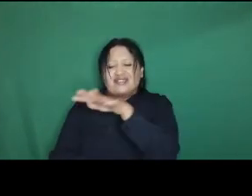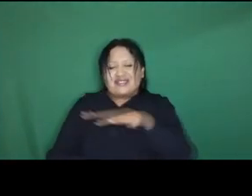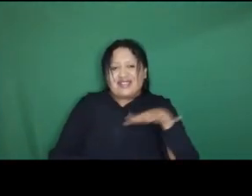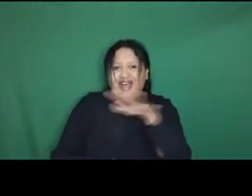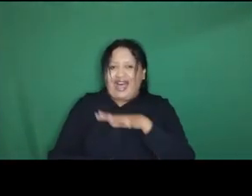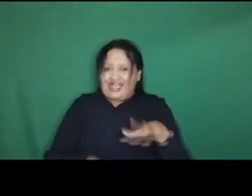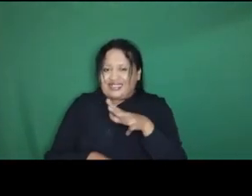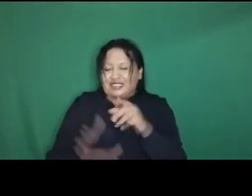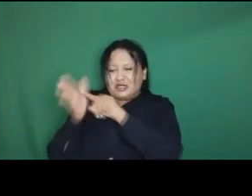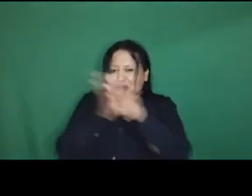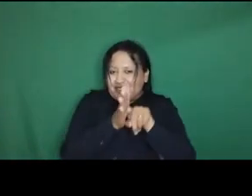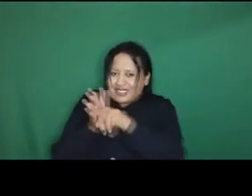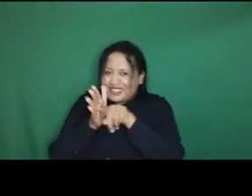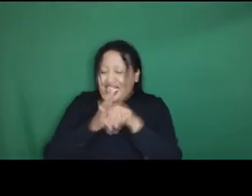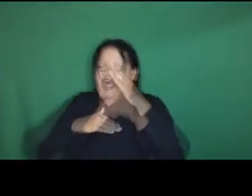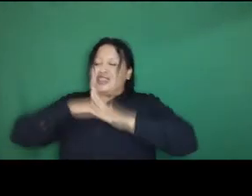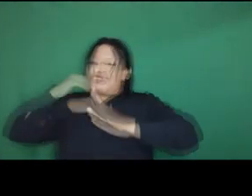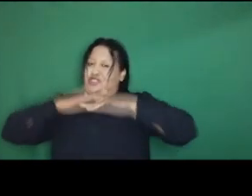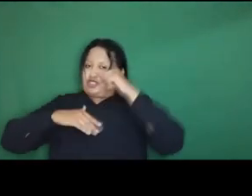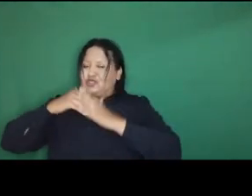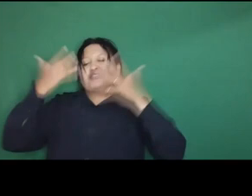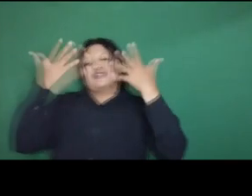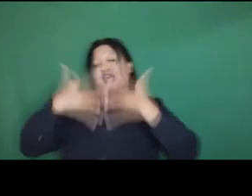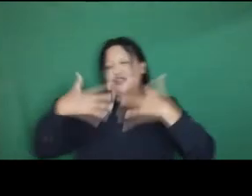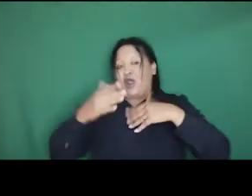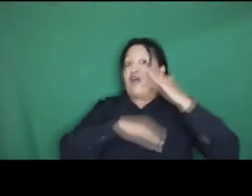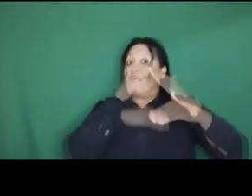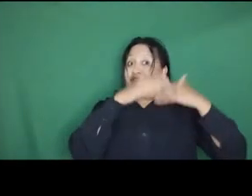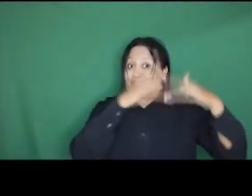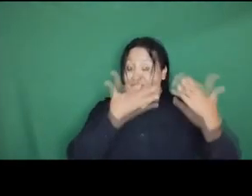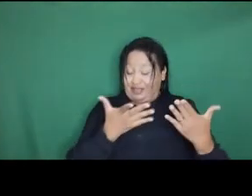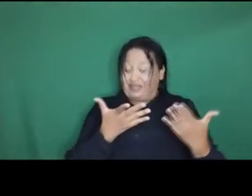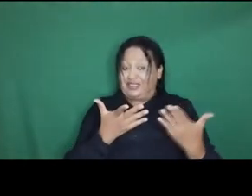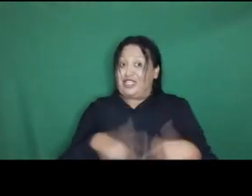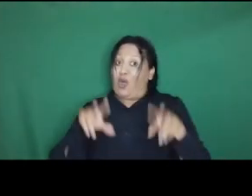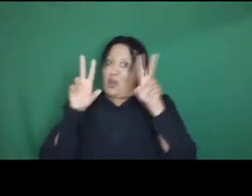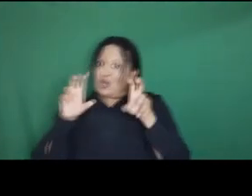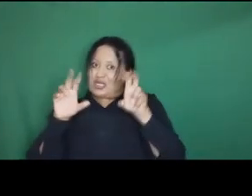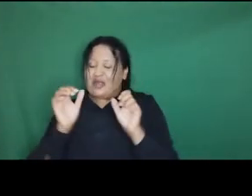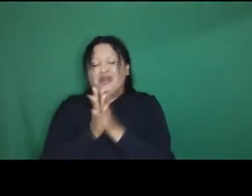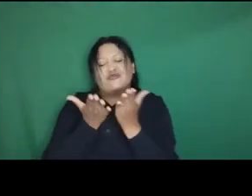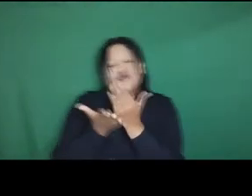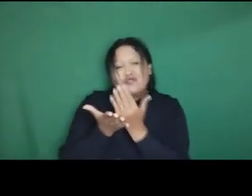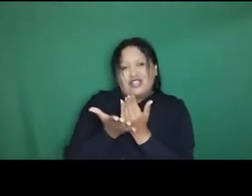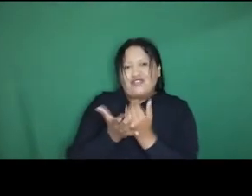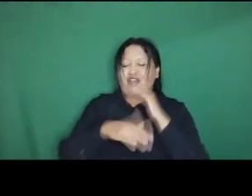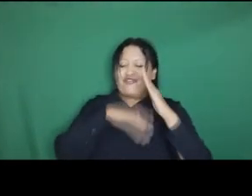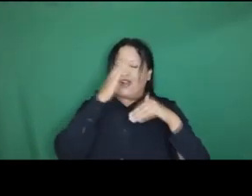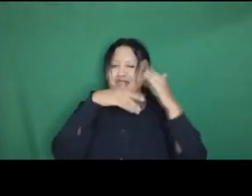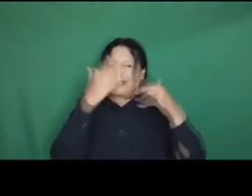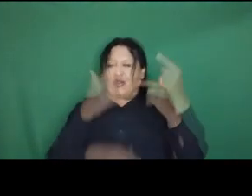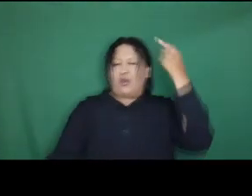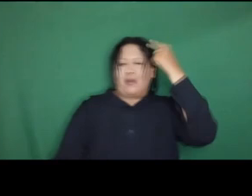das atitudes naturalista e evolucionista essa é uma citação do livro A evolução do pensamento geográfico